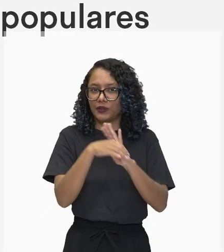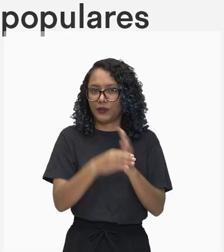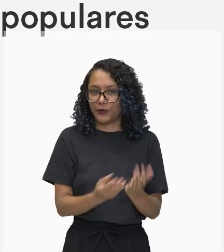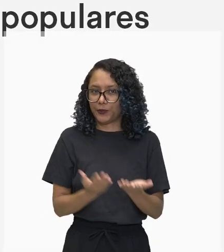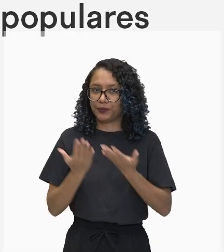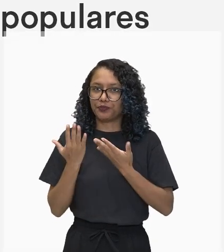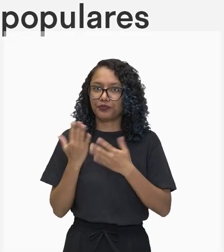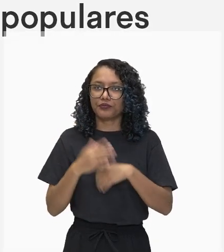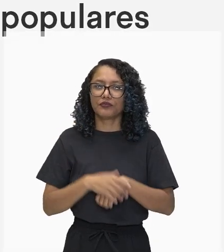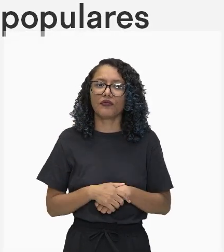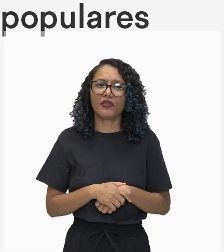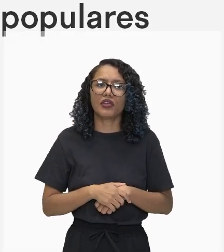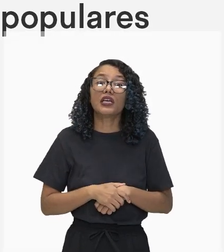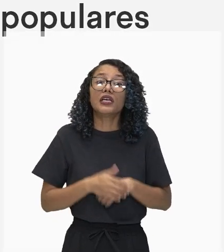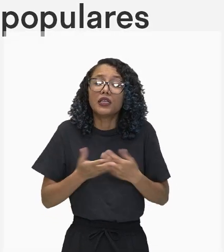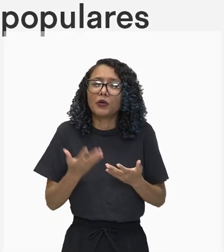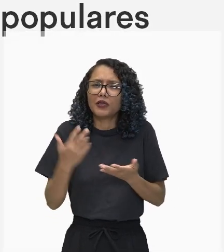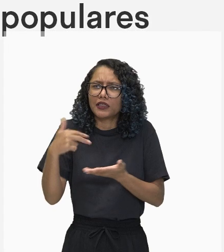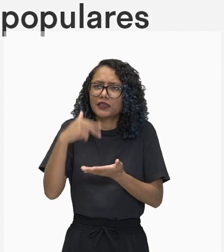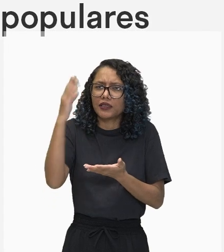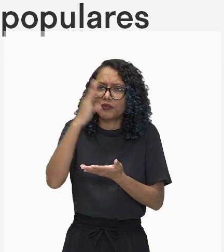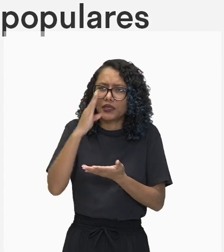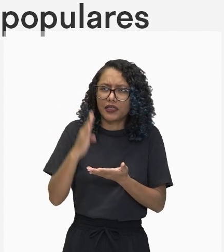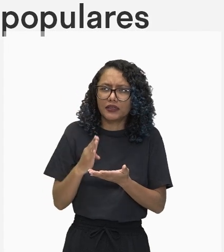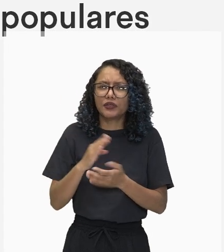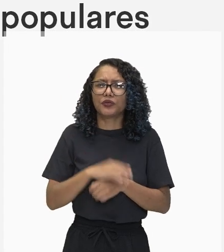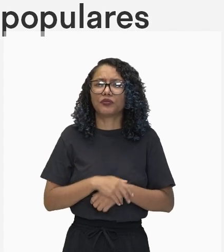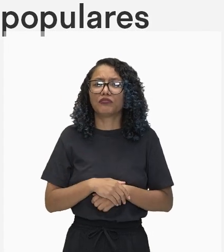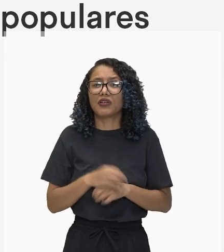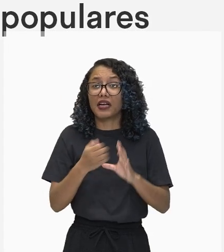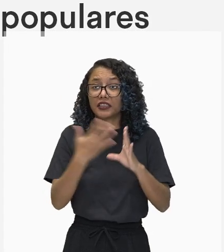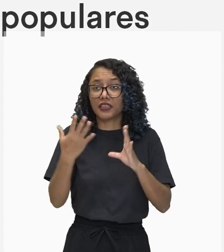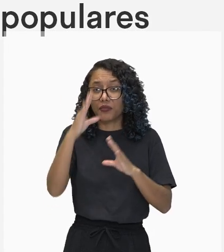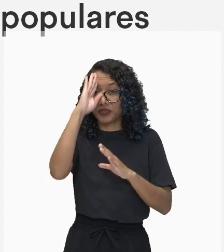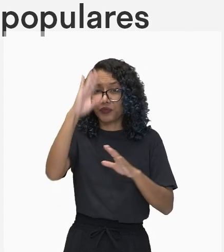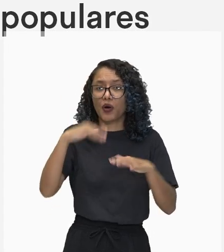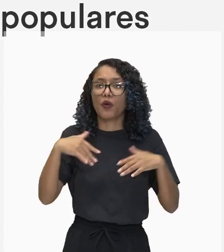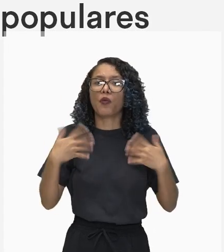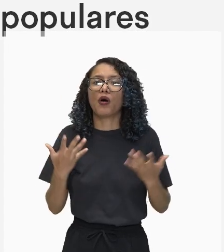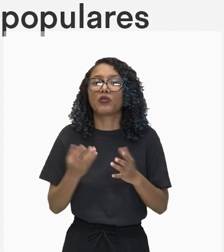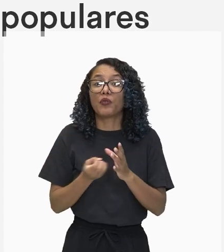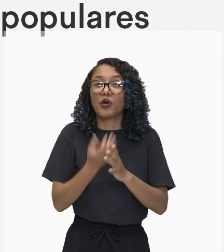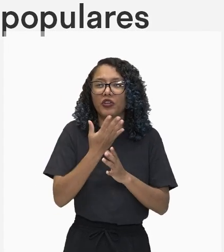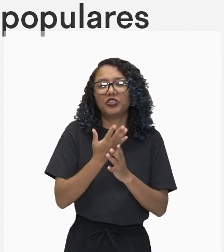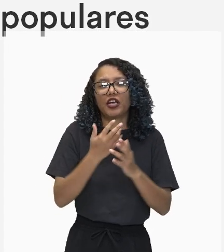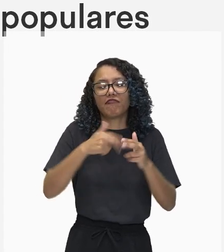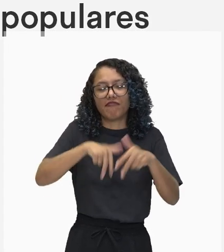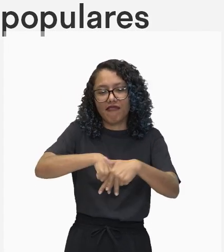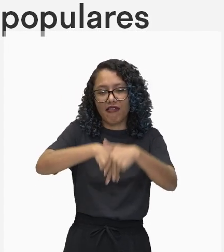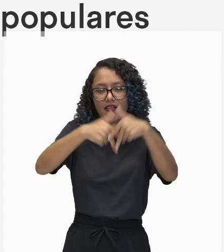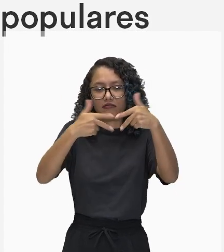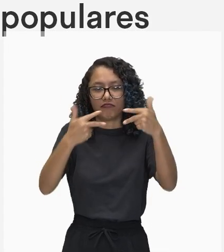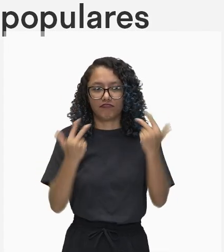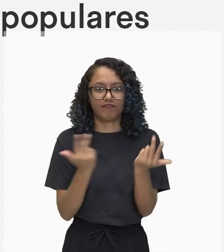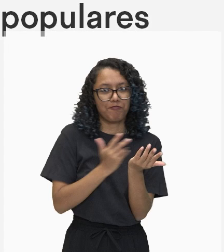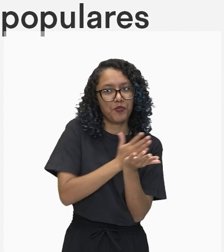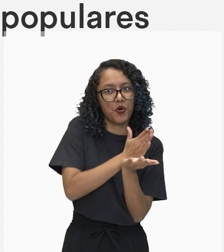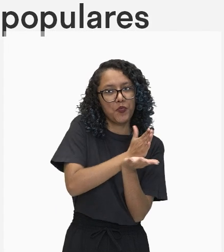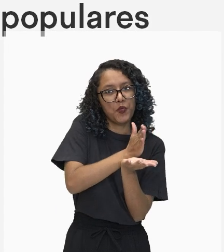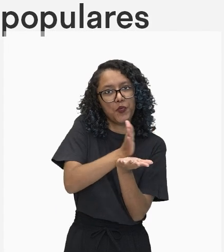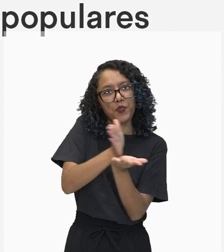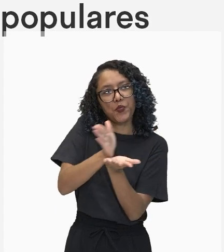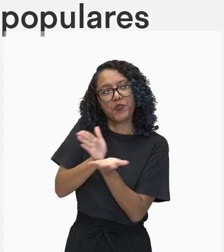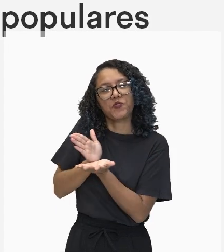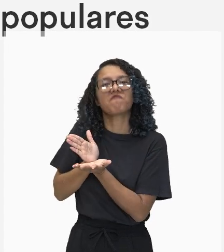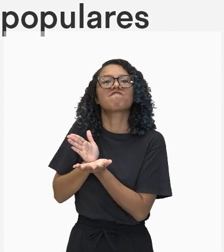Então, a dança brasileira, ela é marcada pela origem multiétnica, ou seja, várias